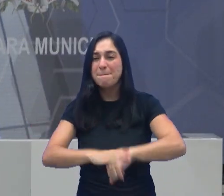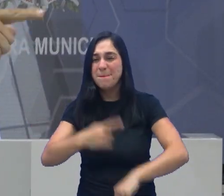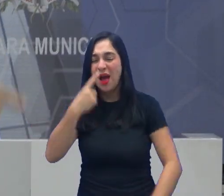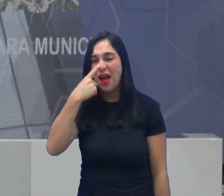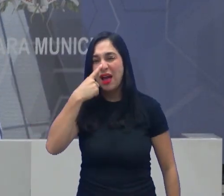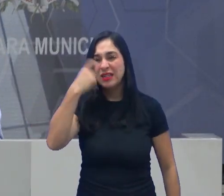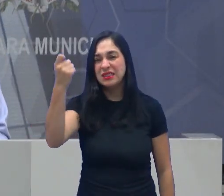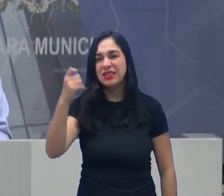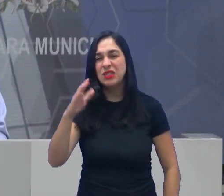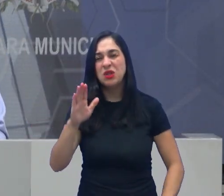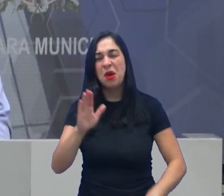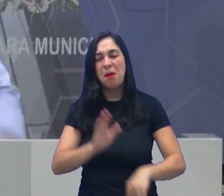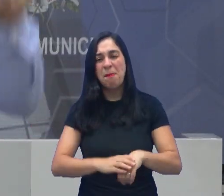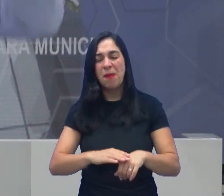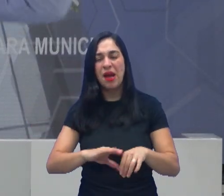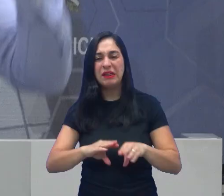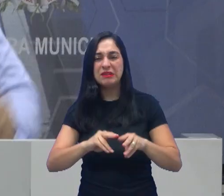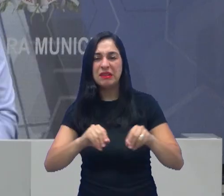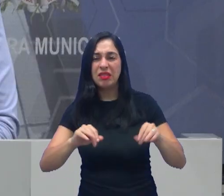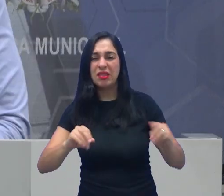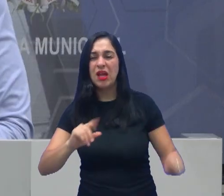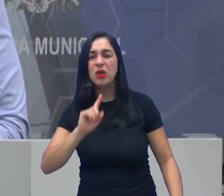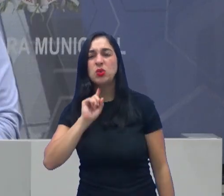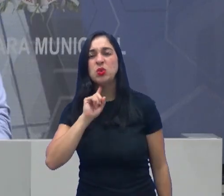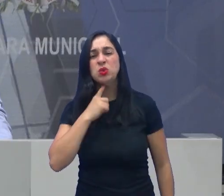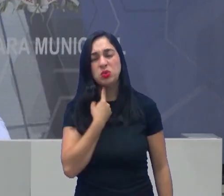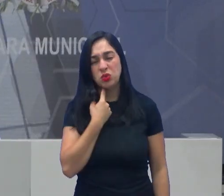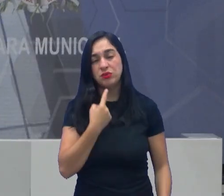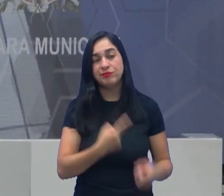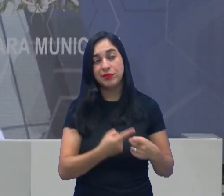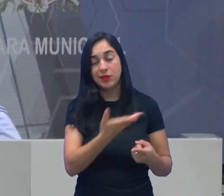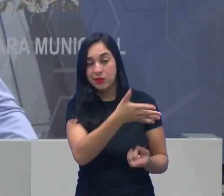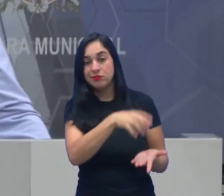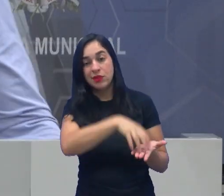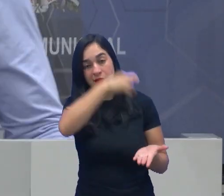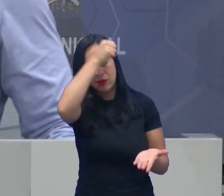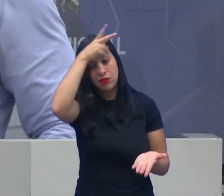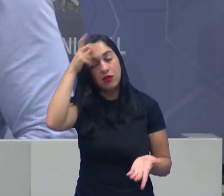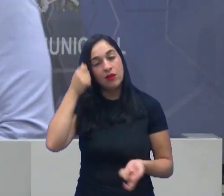e mais areia contaminada, porque é assim que esse governo desgoverna.